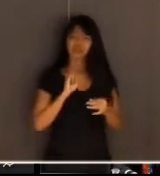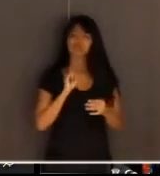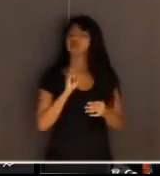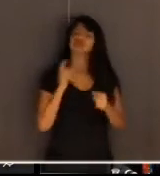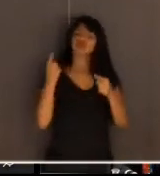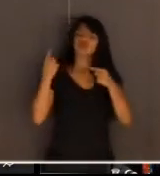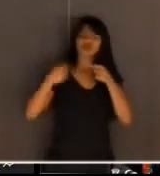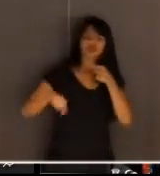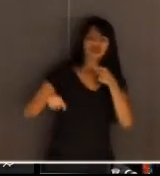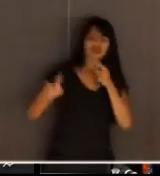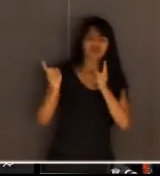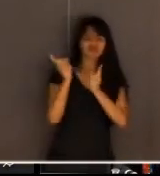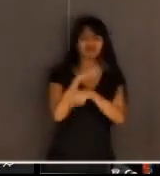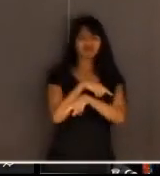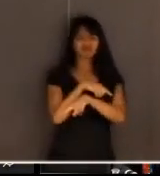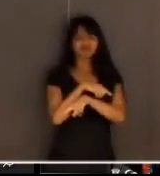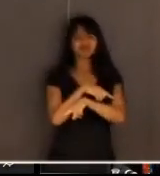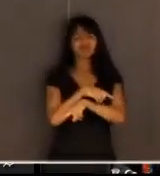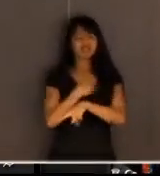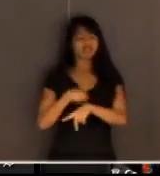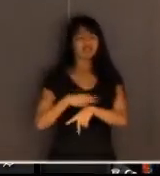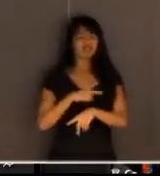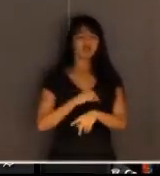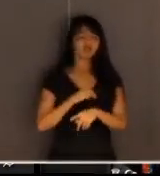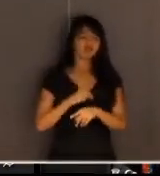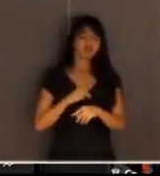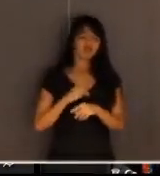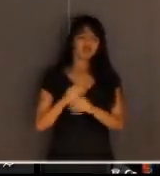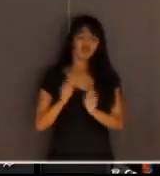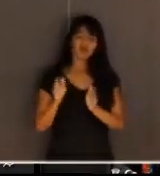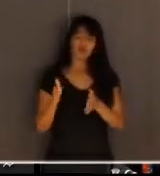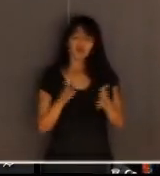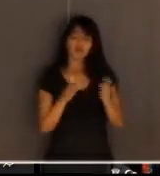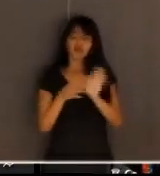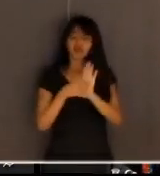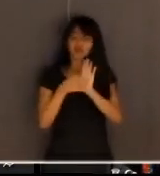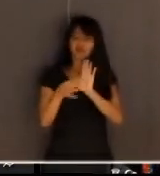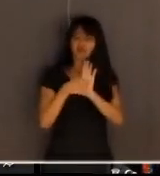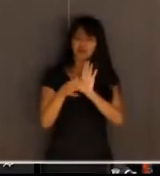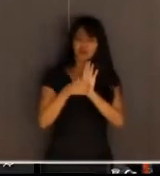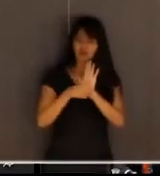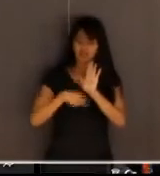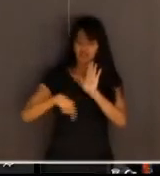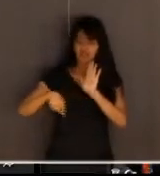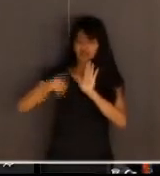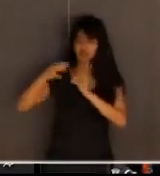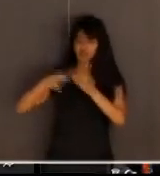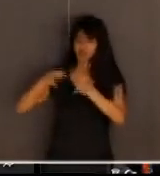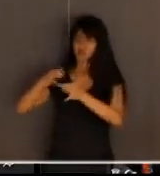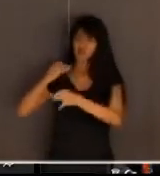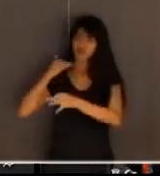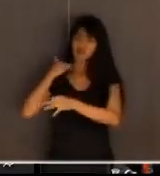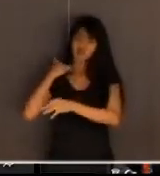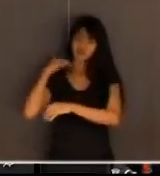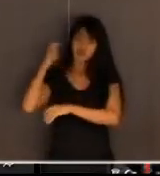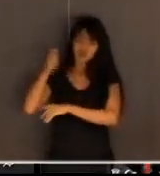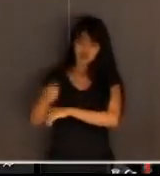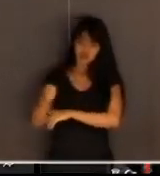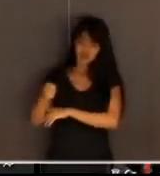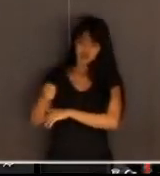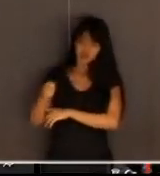contrários, nós estamos dirigindo as nossas argumentações ao juiz de direito, mas não